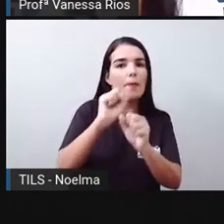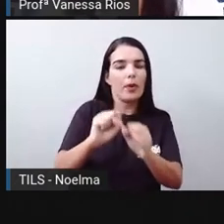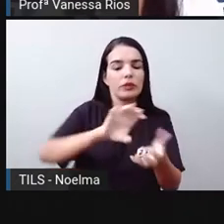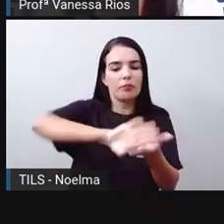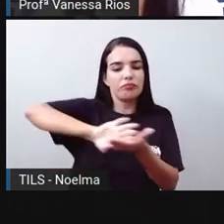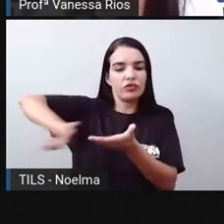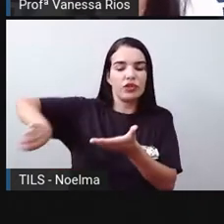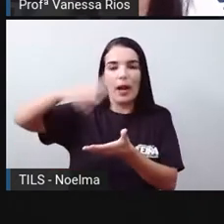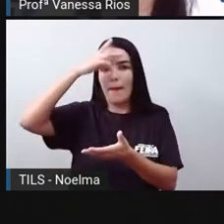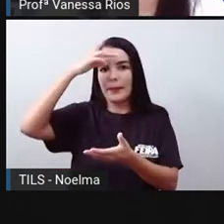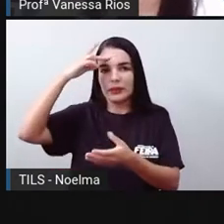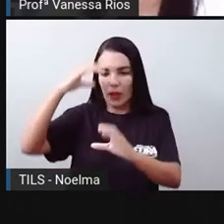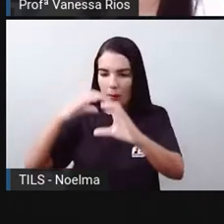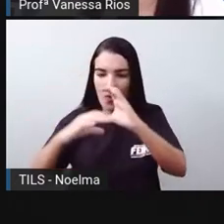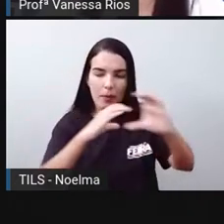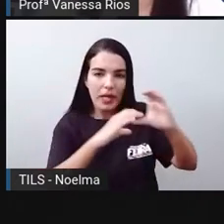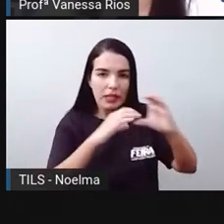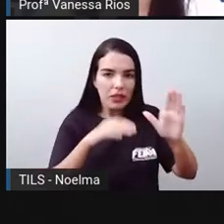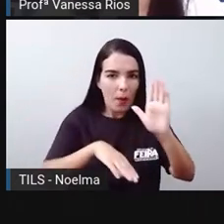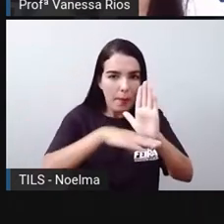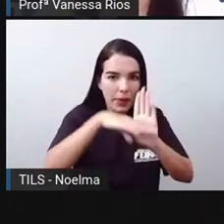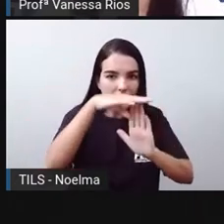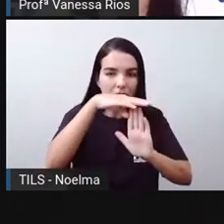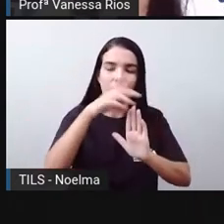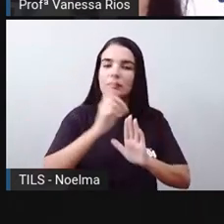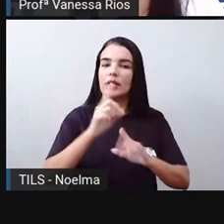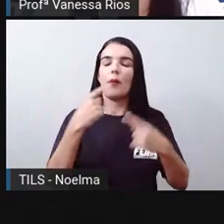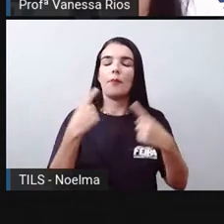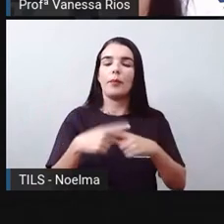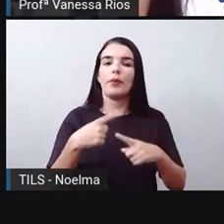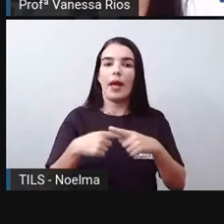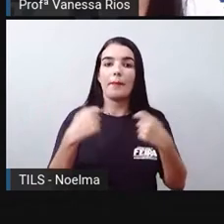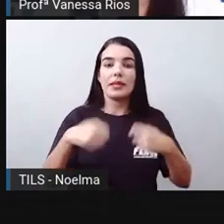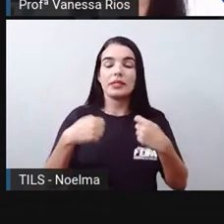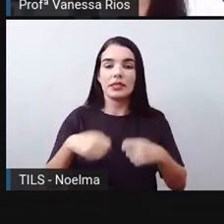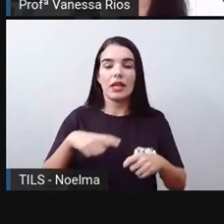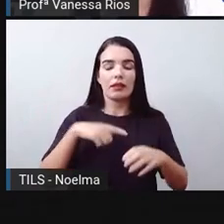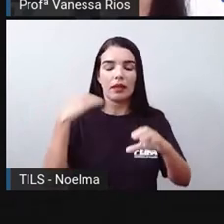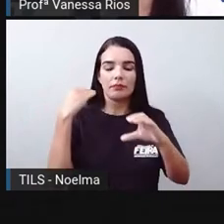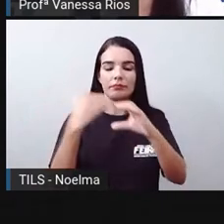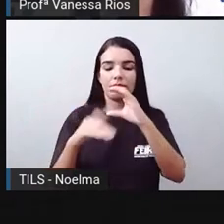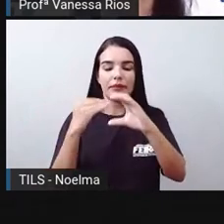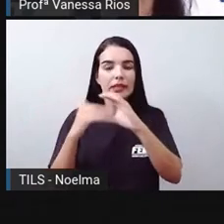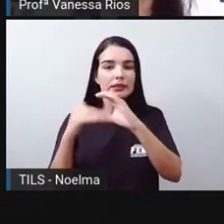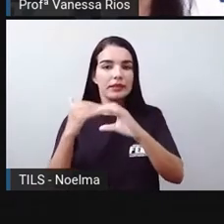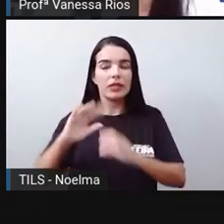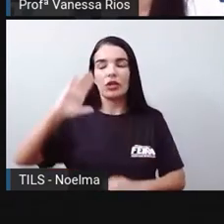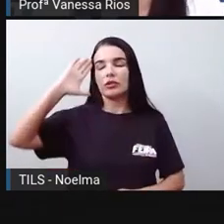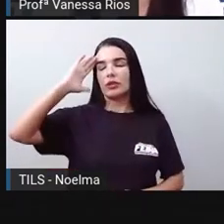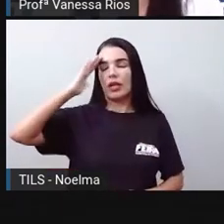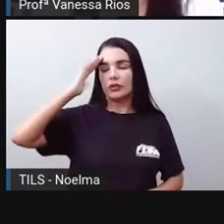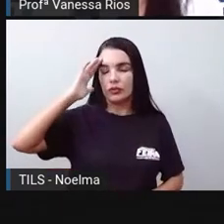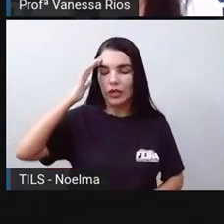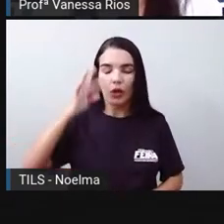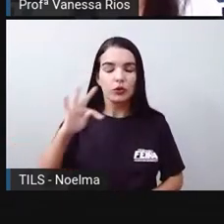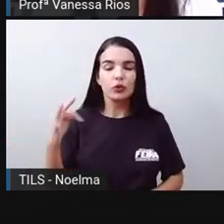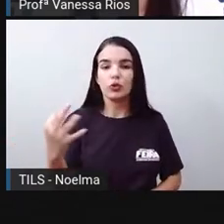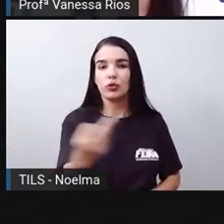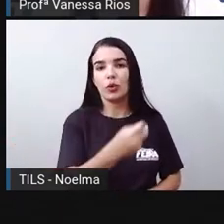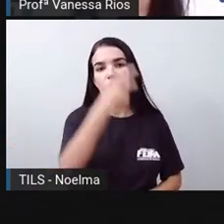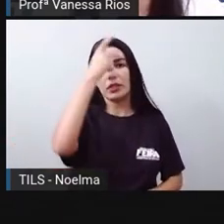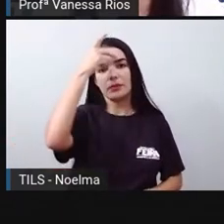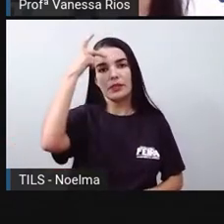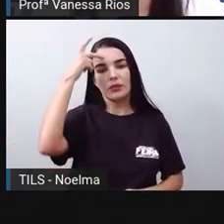de comunicação, porque a mensagem ela precisa ser compreendida, ela precisa ser entendida por todos que